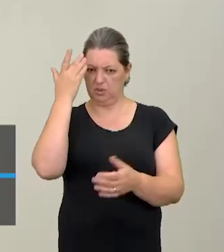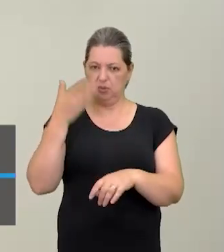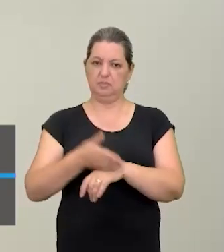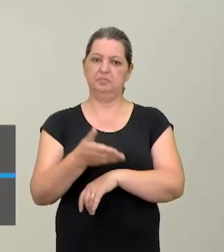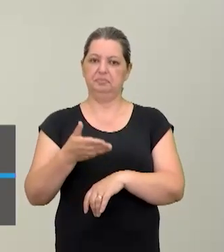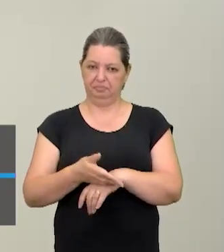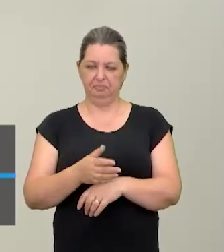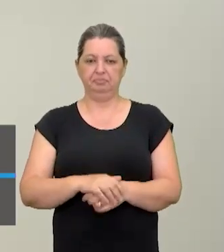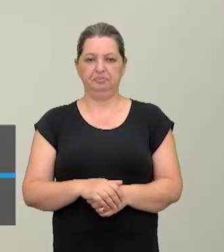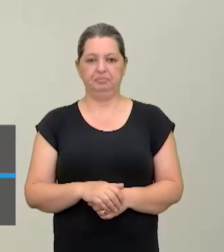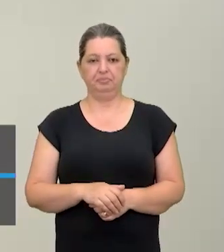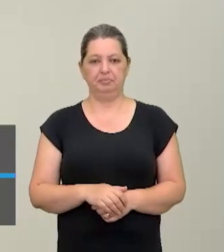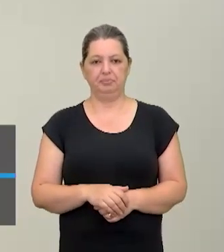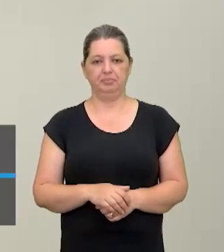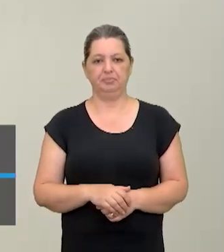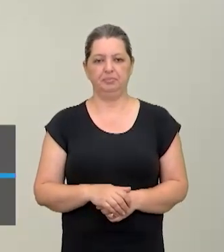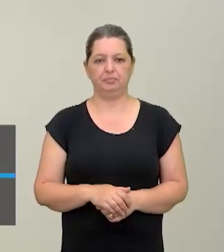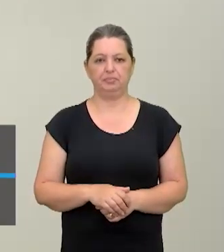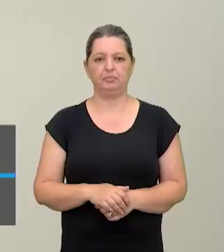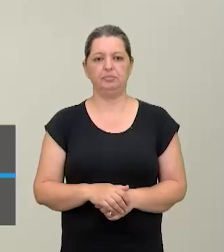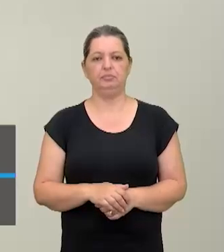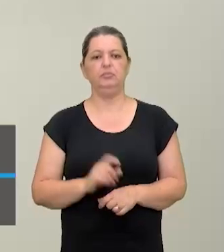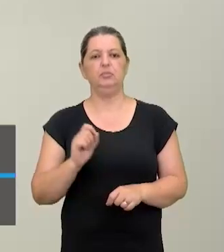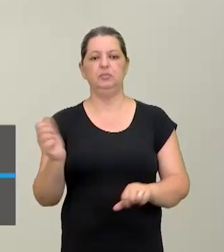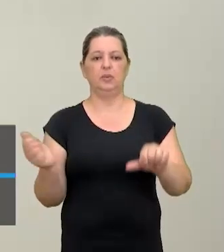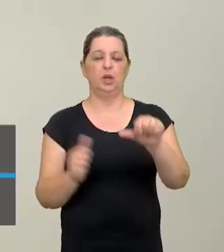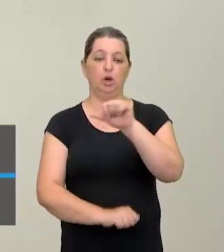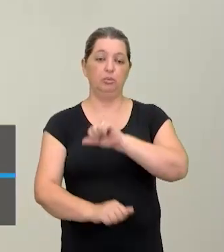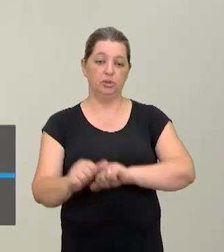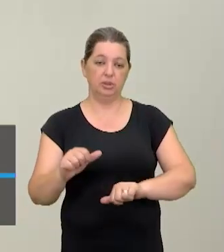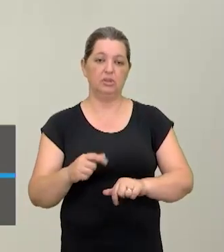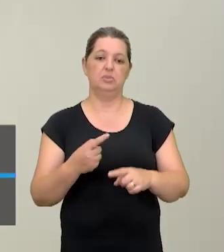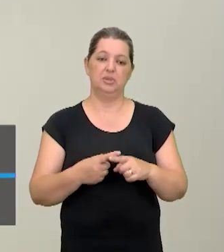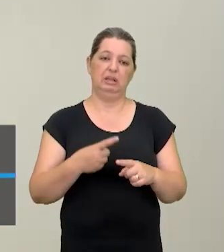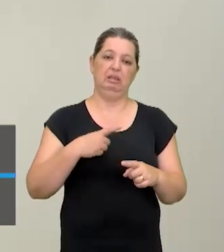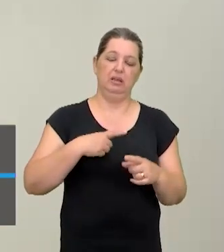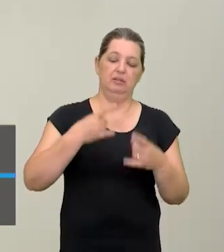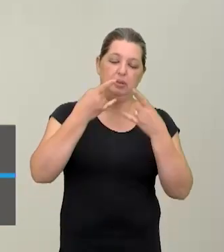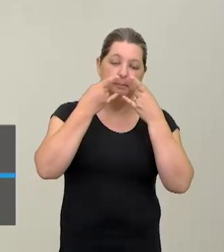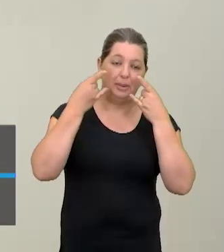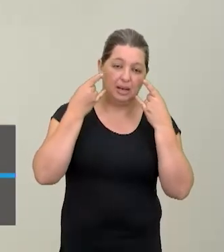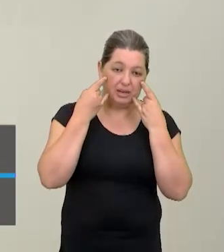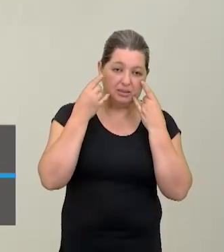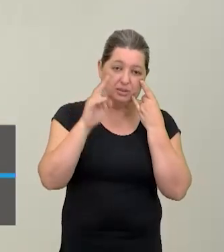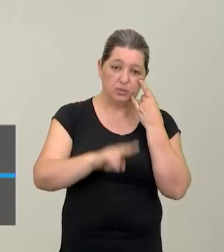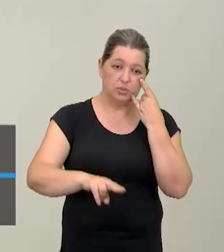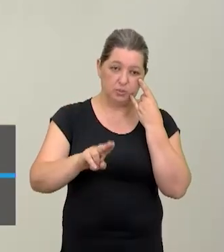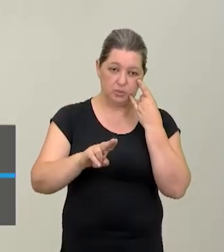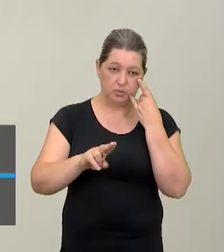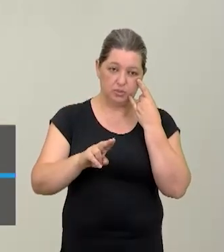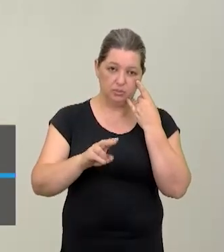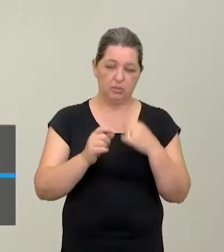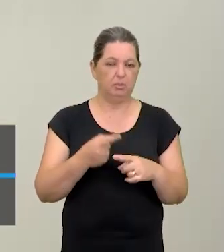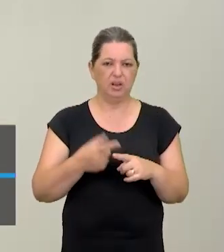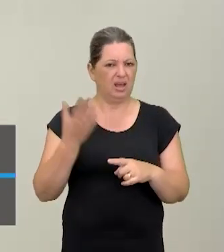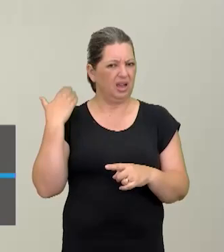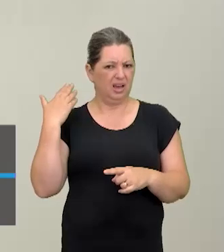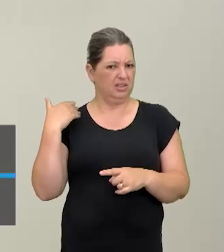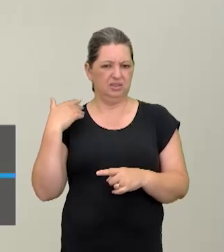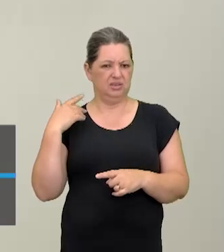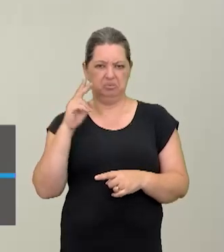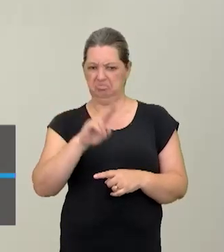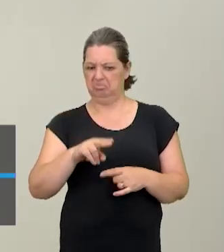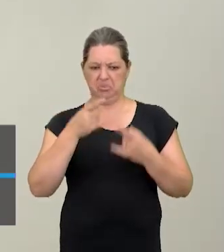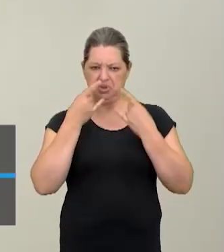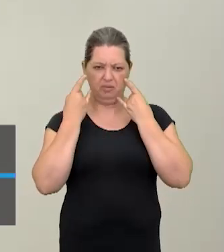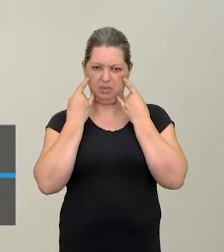Bastante gente comentando a questão dessas mudanças, porque a gente teve máscara. E máscara é uma coisa que a gente não usava de forma